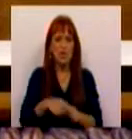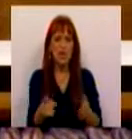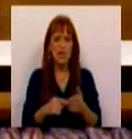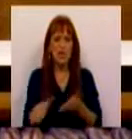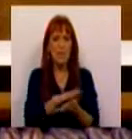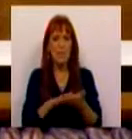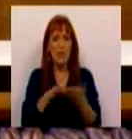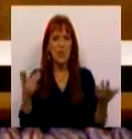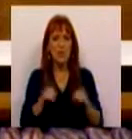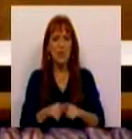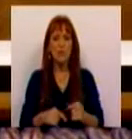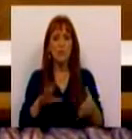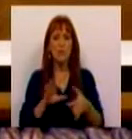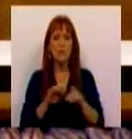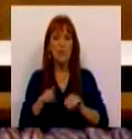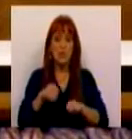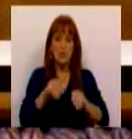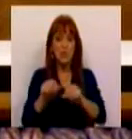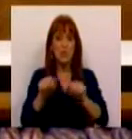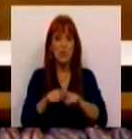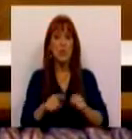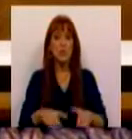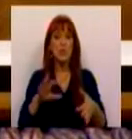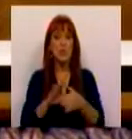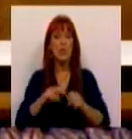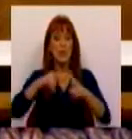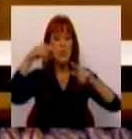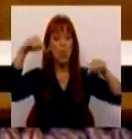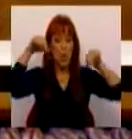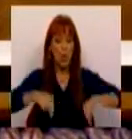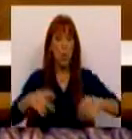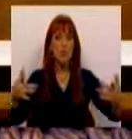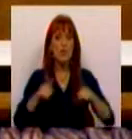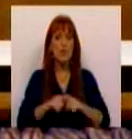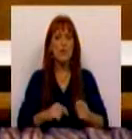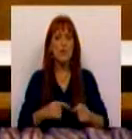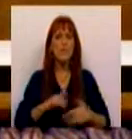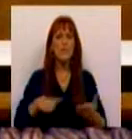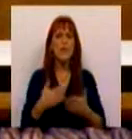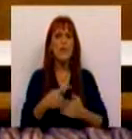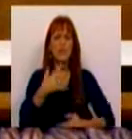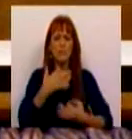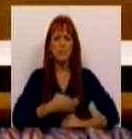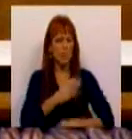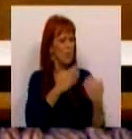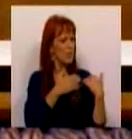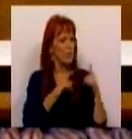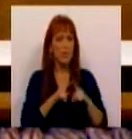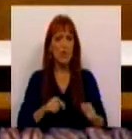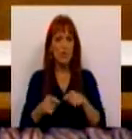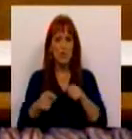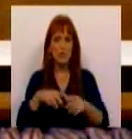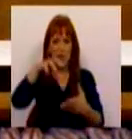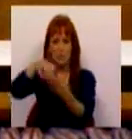necessidades básicas e à infraestruturação do território, o desafio das autarquias é hoje o de consolidarem a plena responsabilidade pela gestão